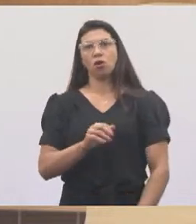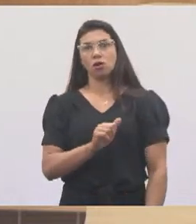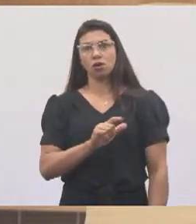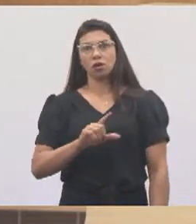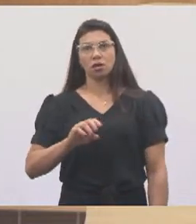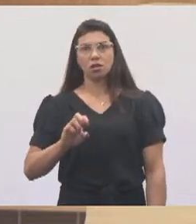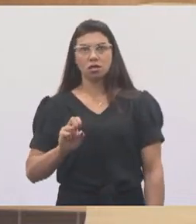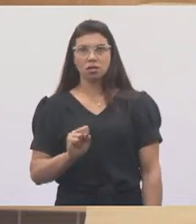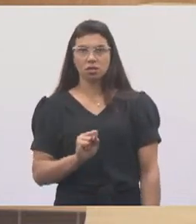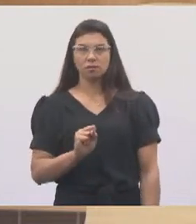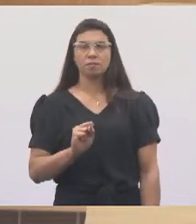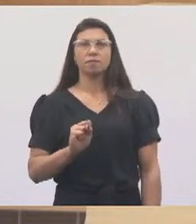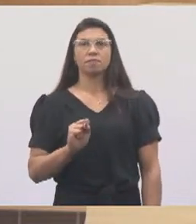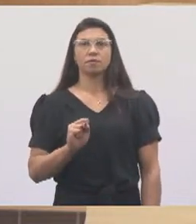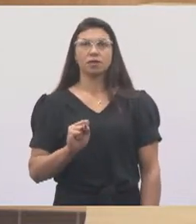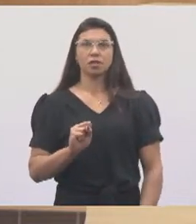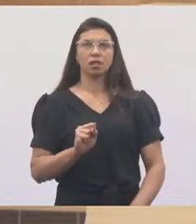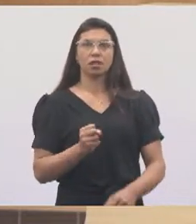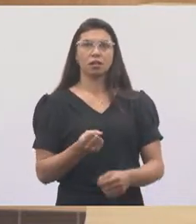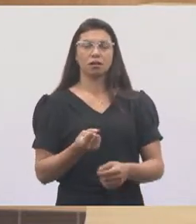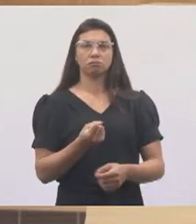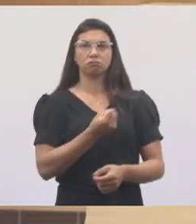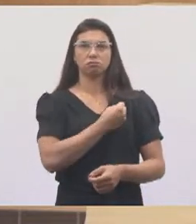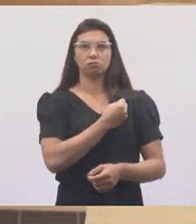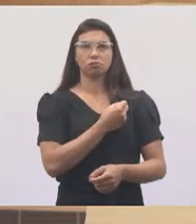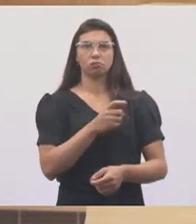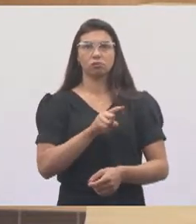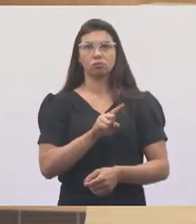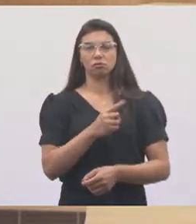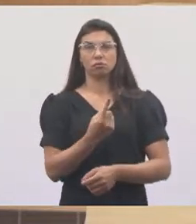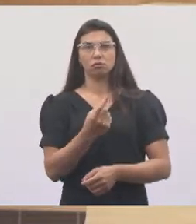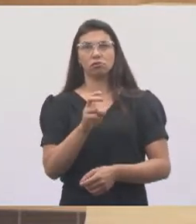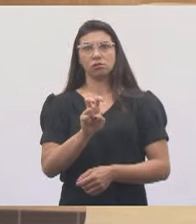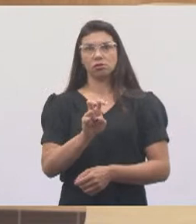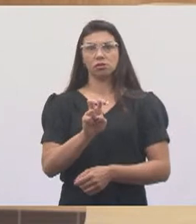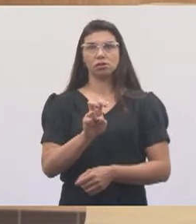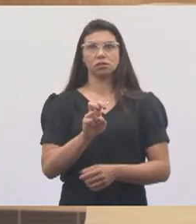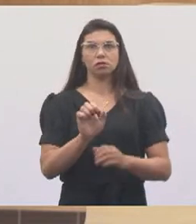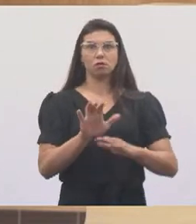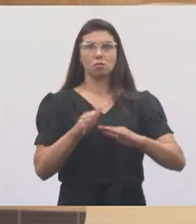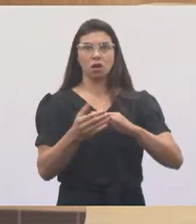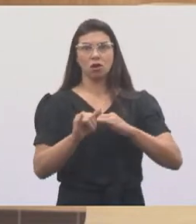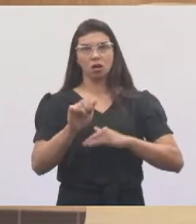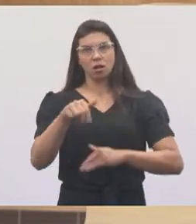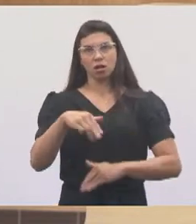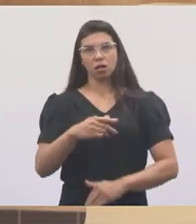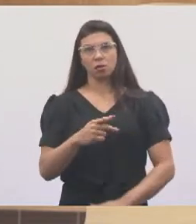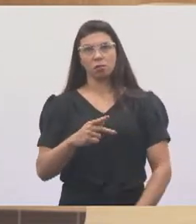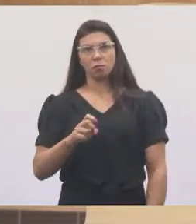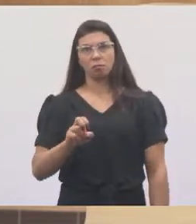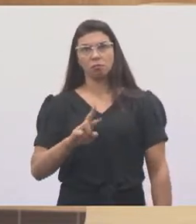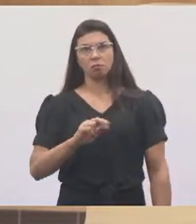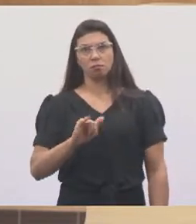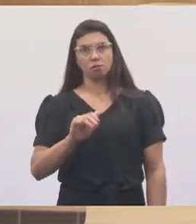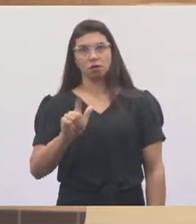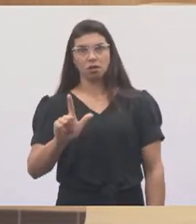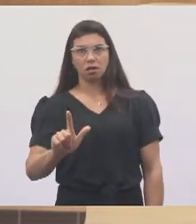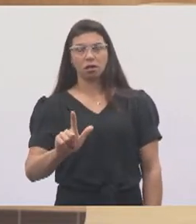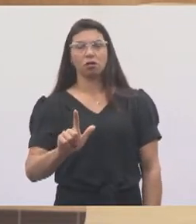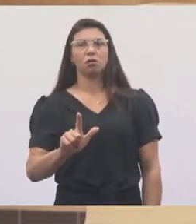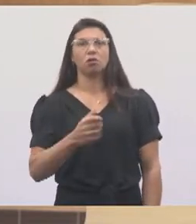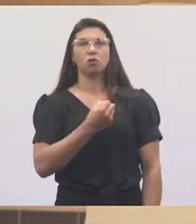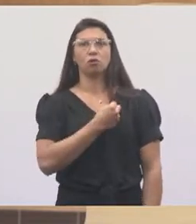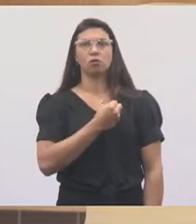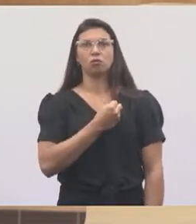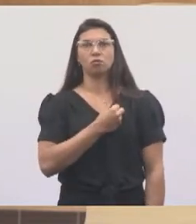Pinto, sendo a atual rua 15, localizada no Parque Imperial, bairro Tanquinho, inscrita sob número